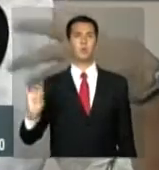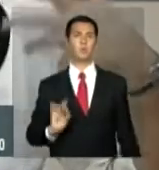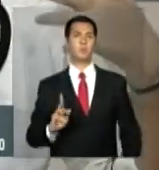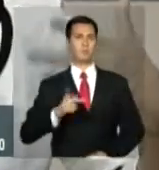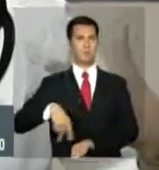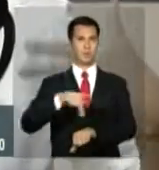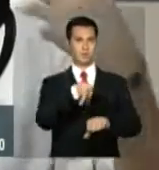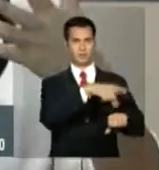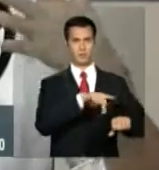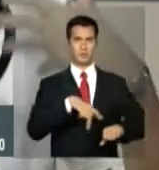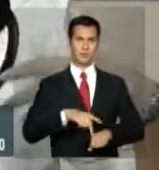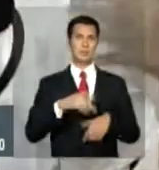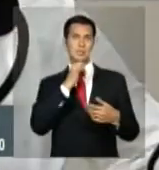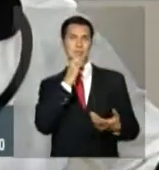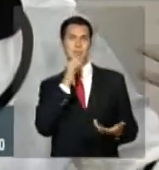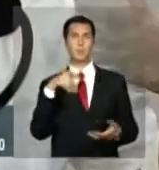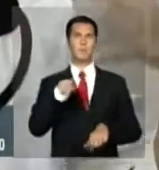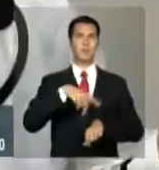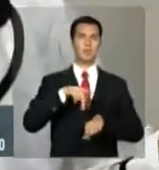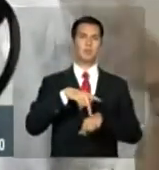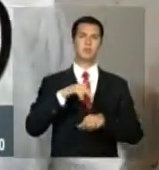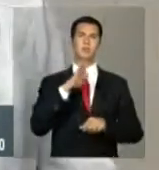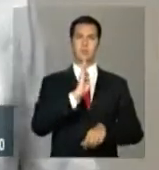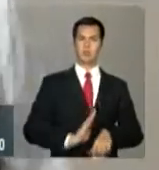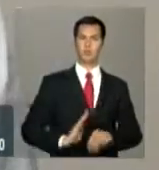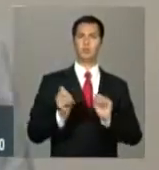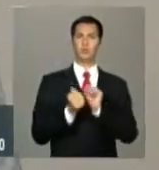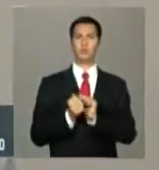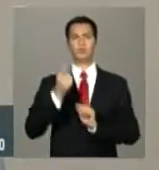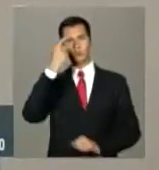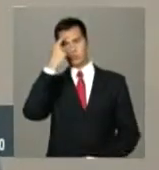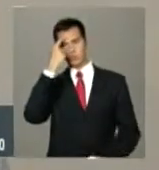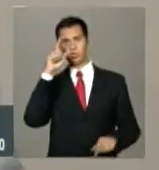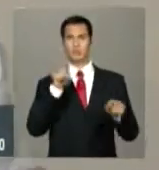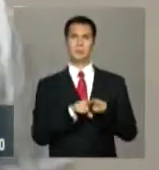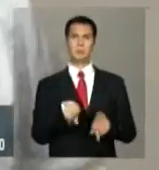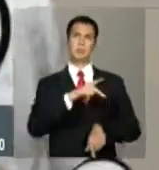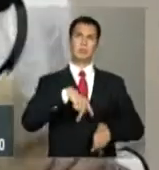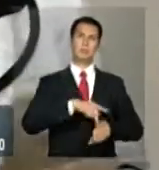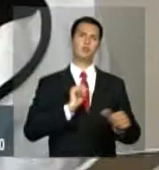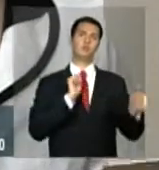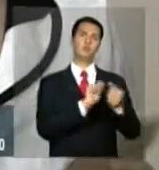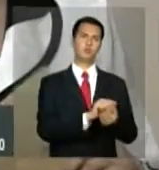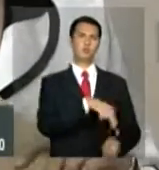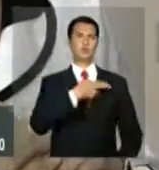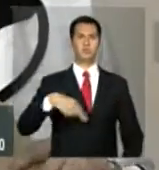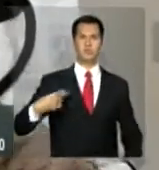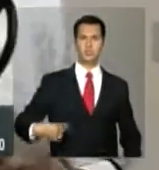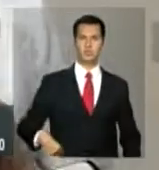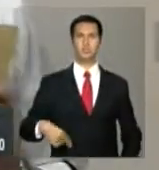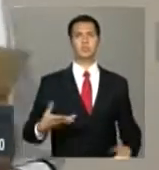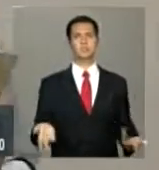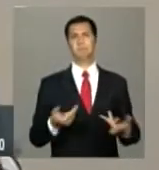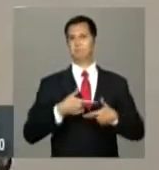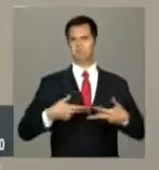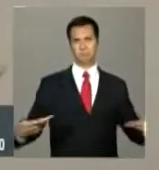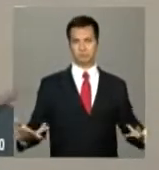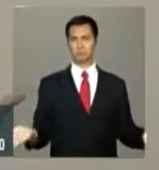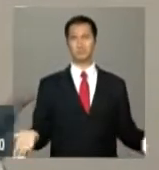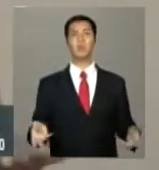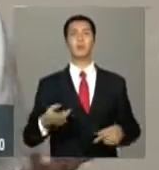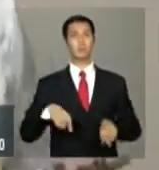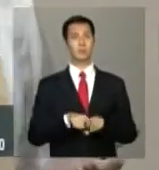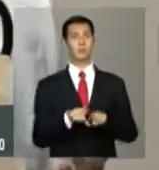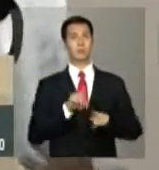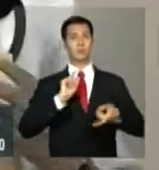países, ou seja, Brasil com a Índia, Brasil com a China e assim sucessivamente. Além disso, nesta mesma reunião, nós